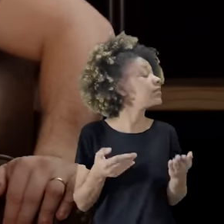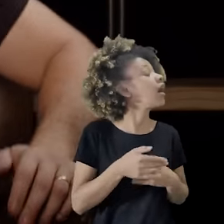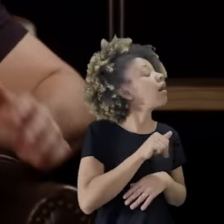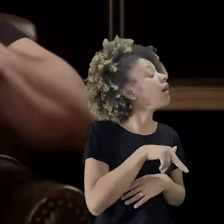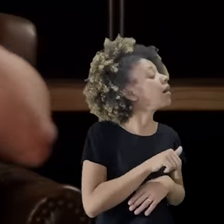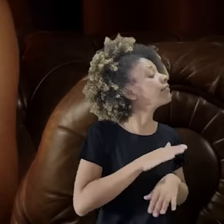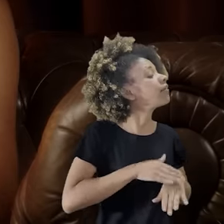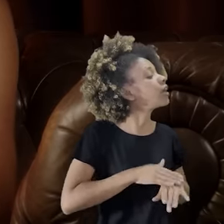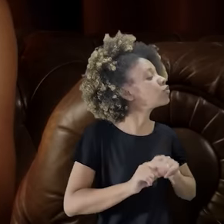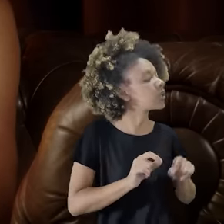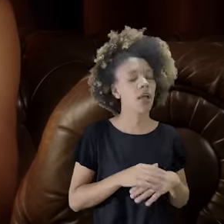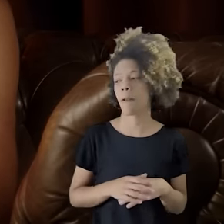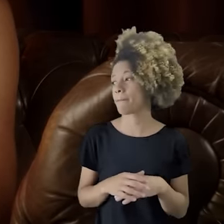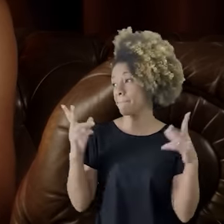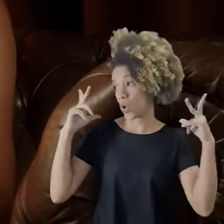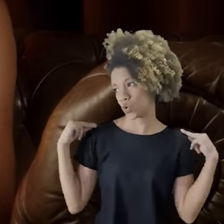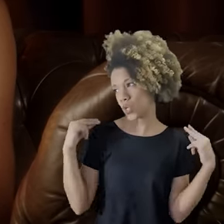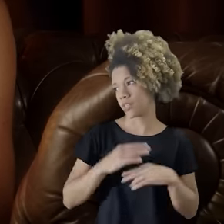Ana ela faz o quê essa pessoa